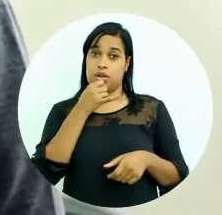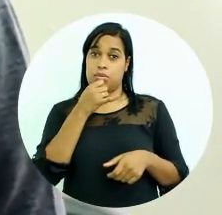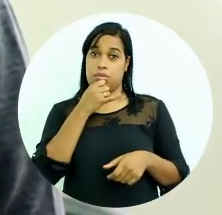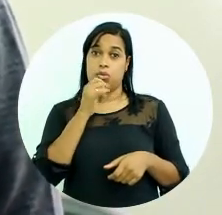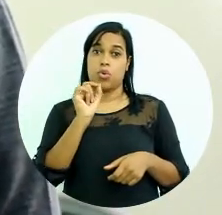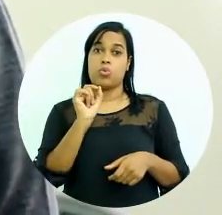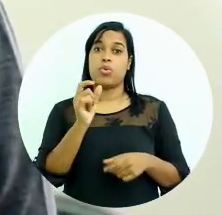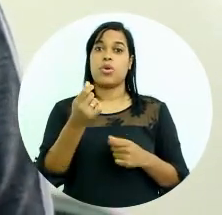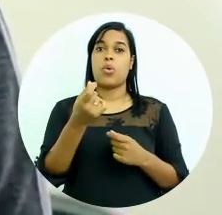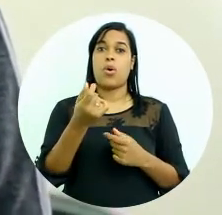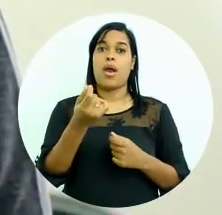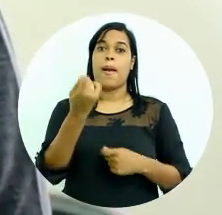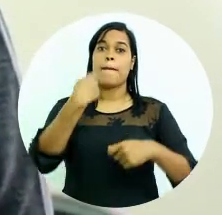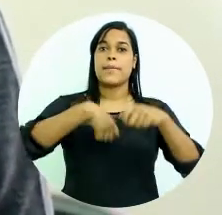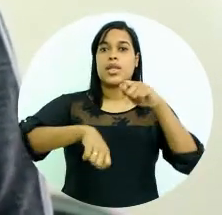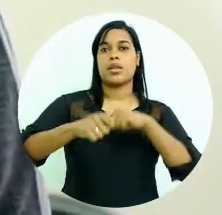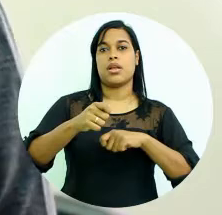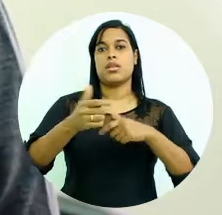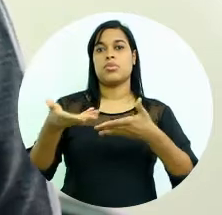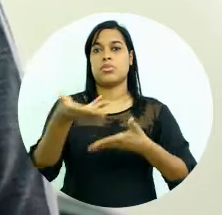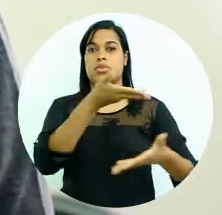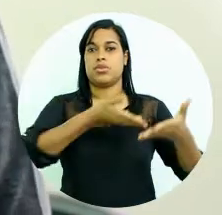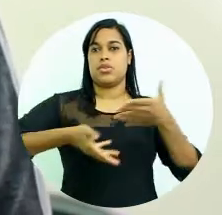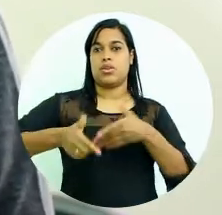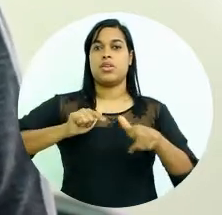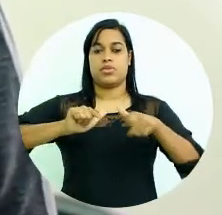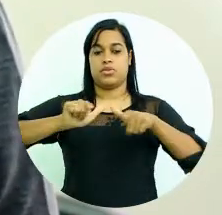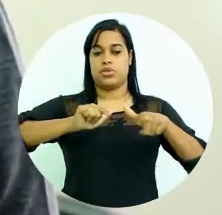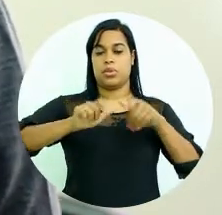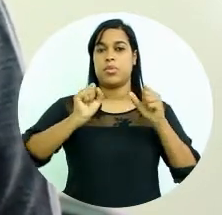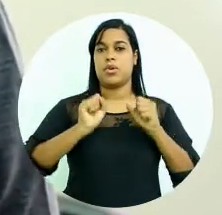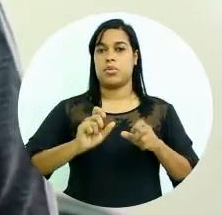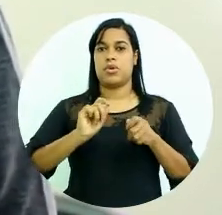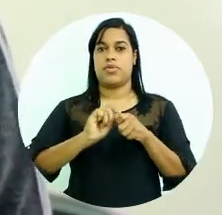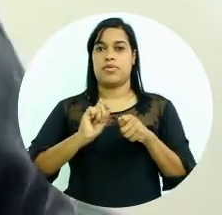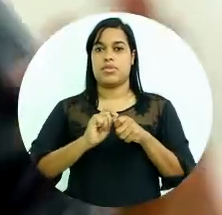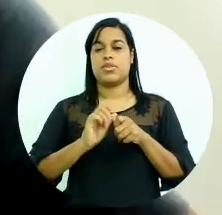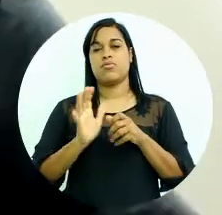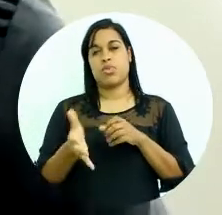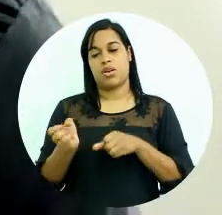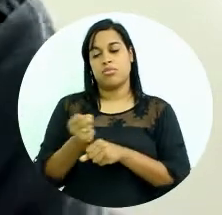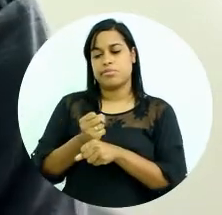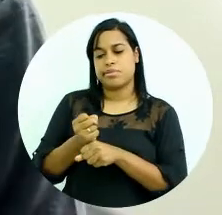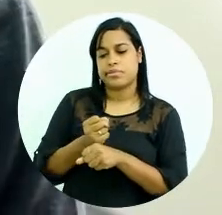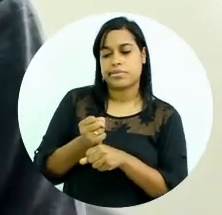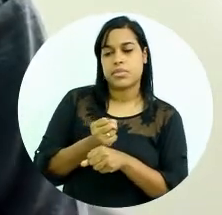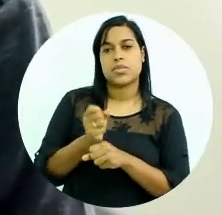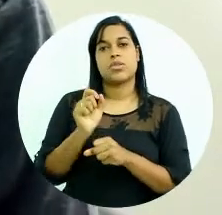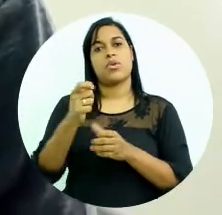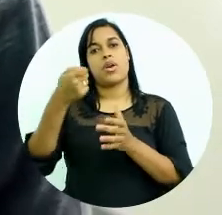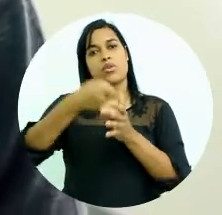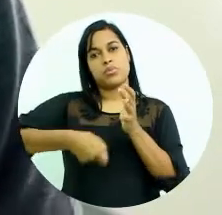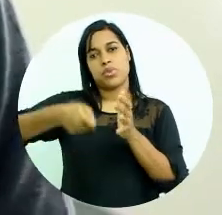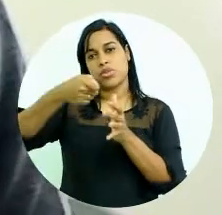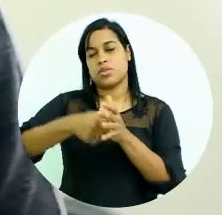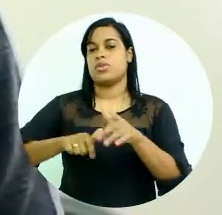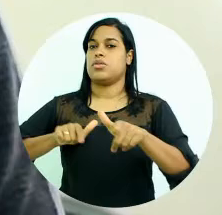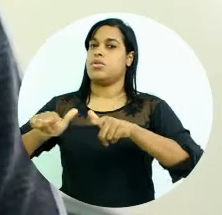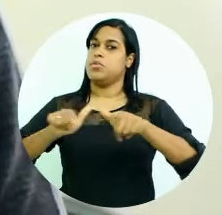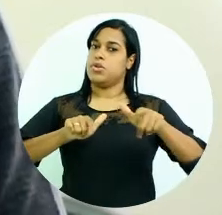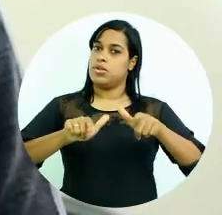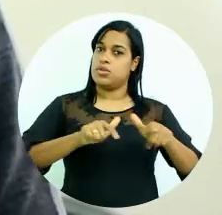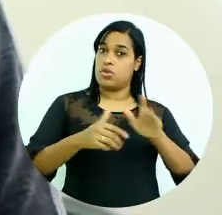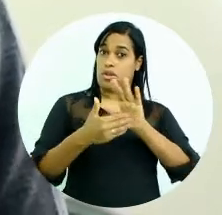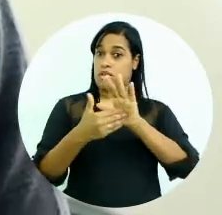um exemplo do que o capitalismo nas relações de trabalho hoje em dia ele pode fazer e já vem fazendo há muito tempo, que é a exploração